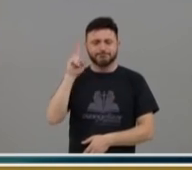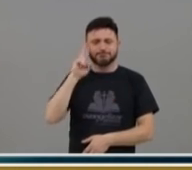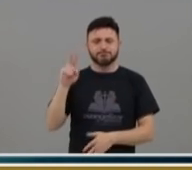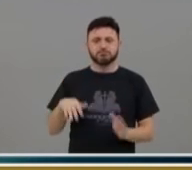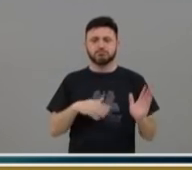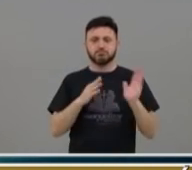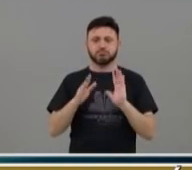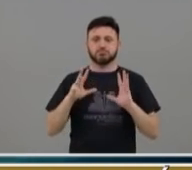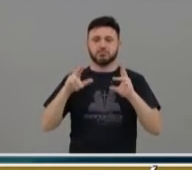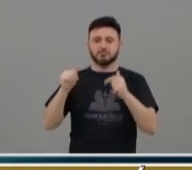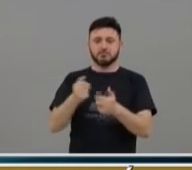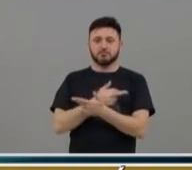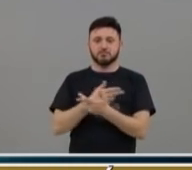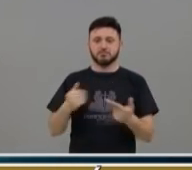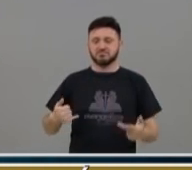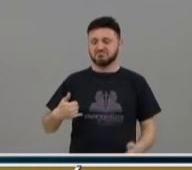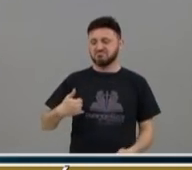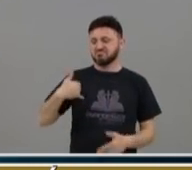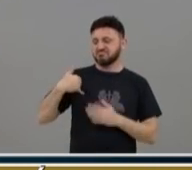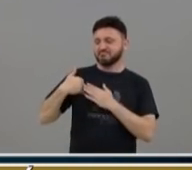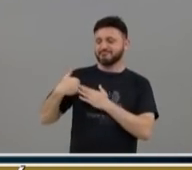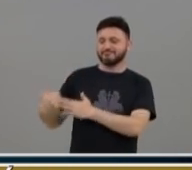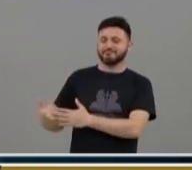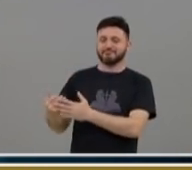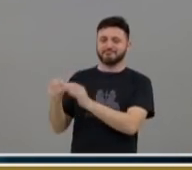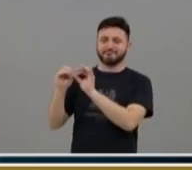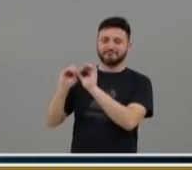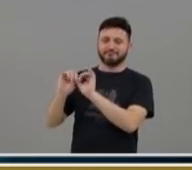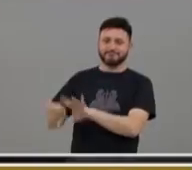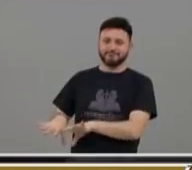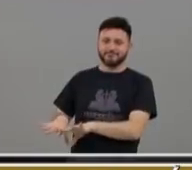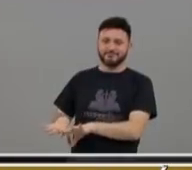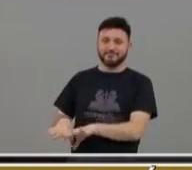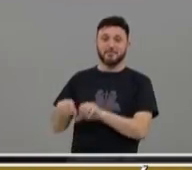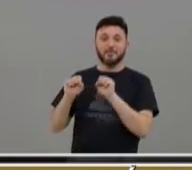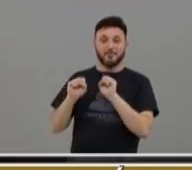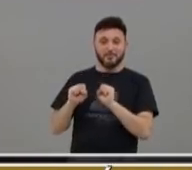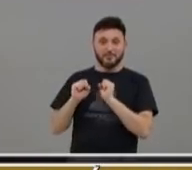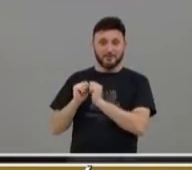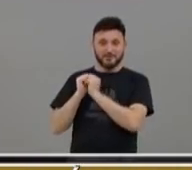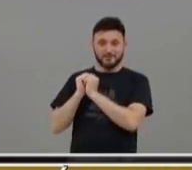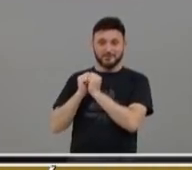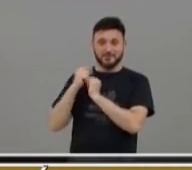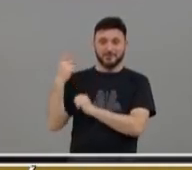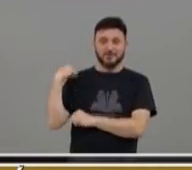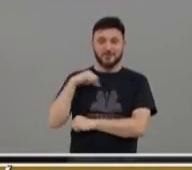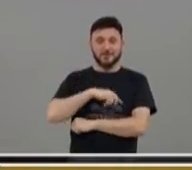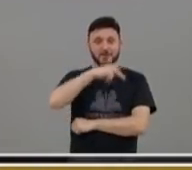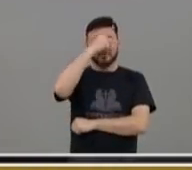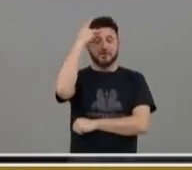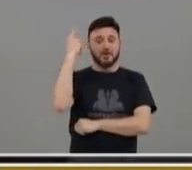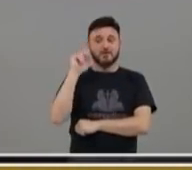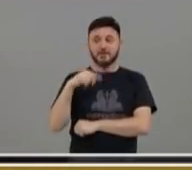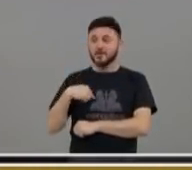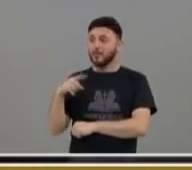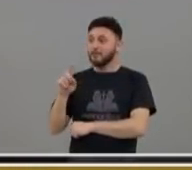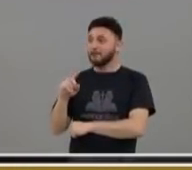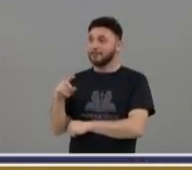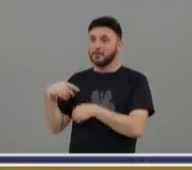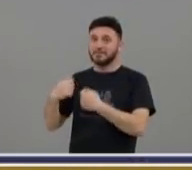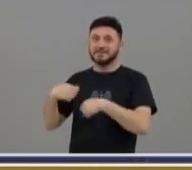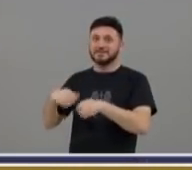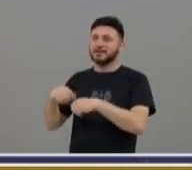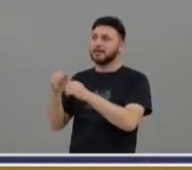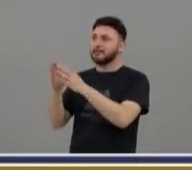deixam todo o orgulho de lado. Só pode permanecer aquele que você não precisa insistir tanto. Porque Deus